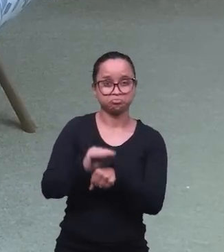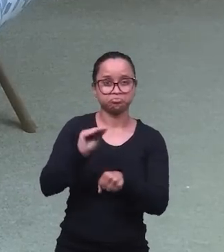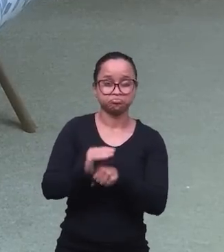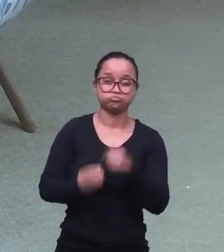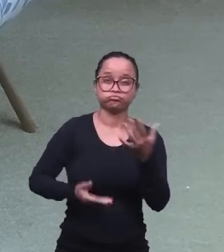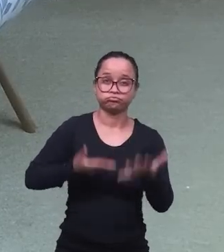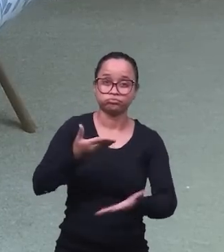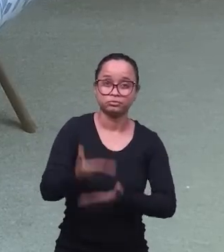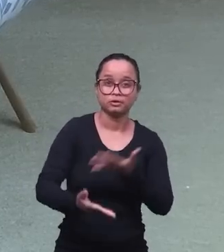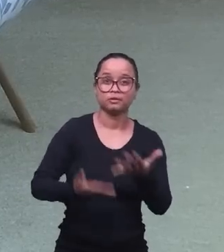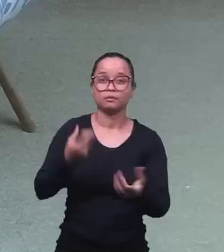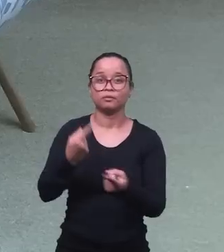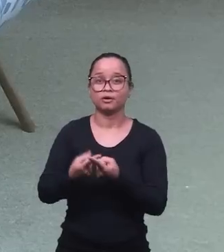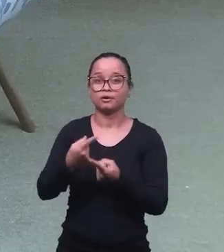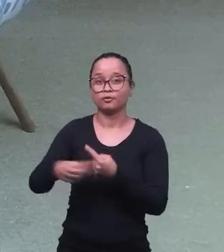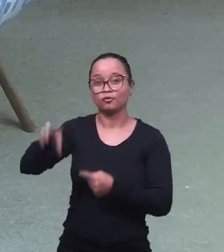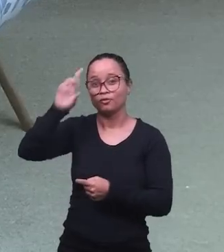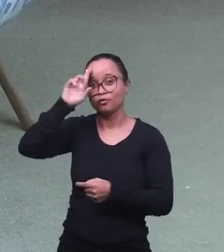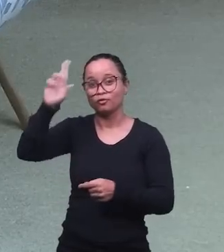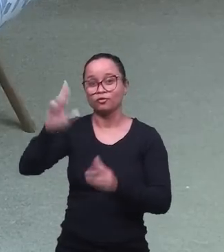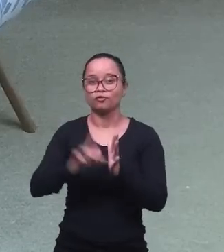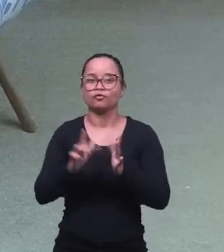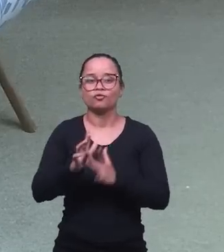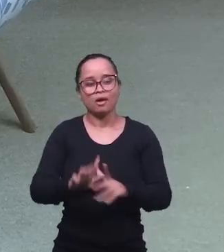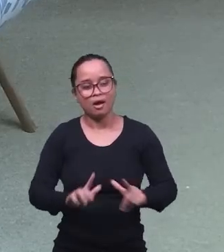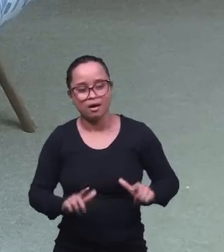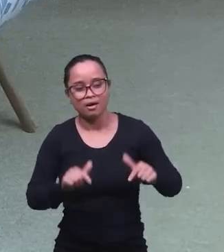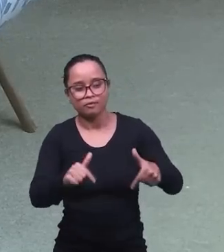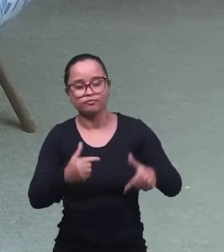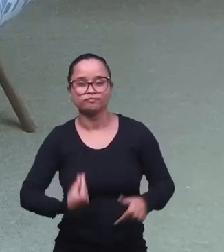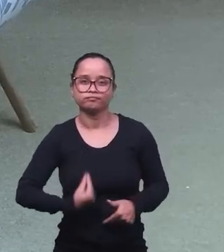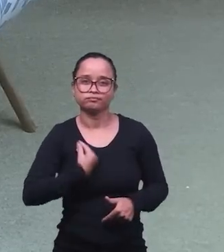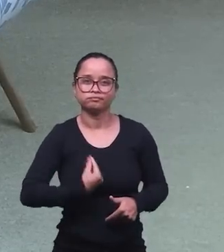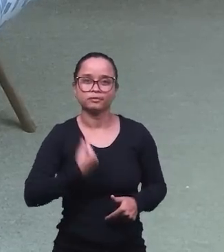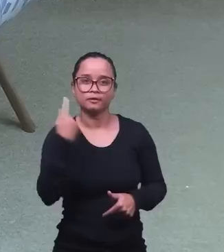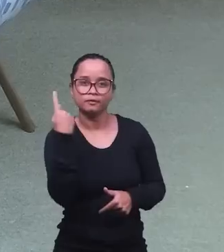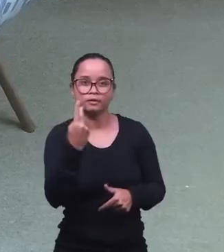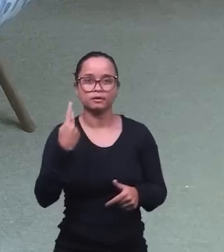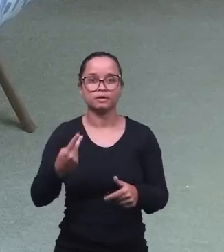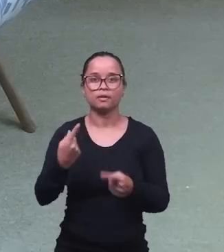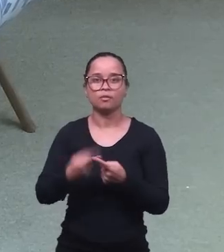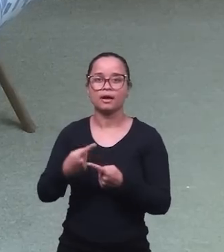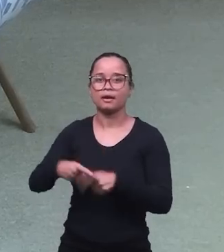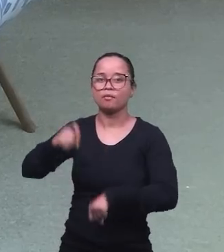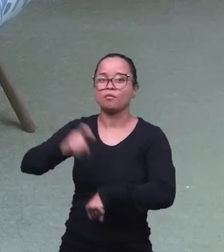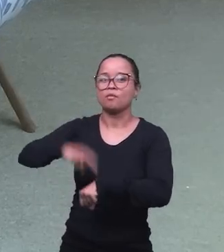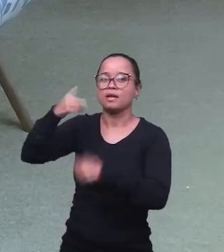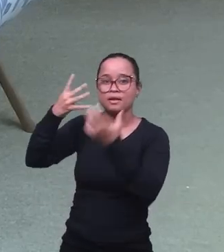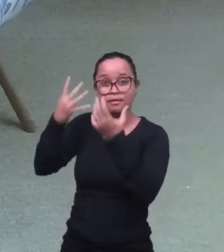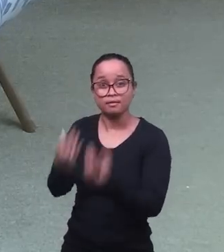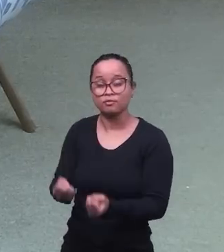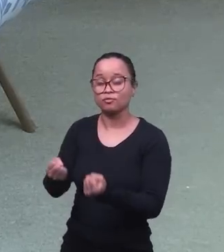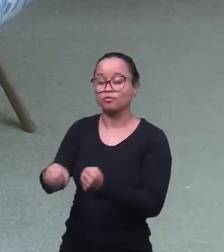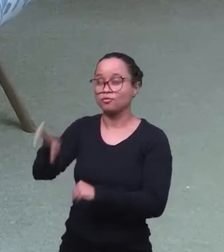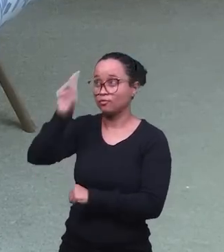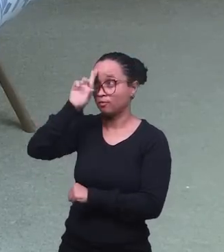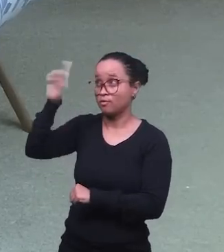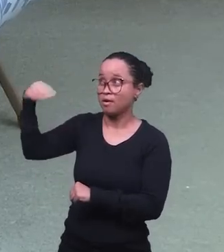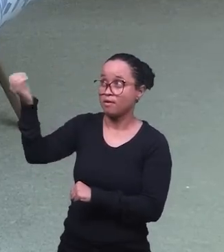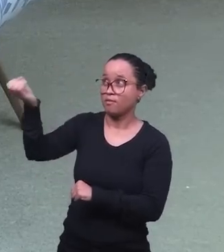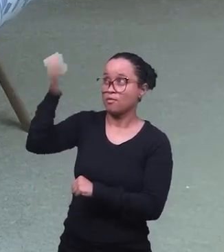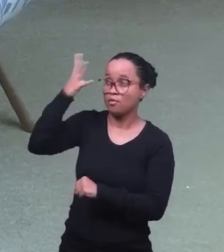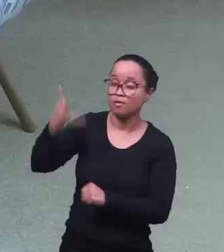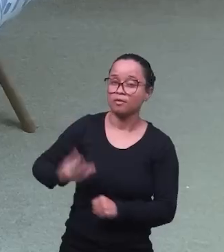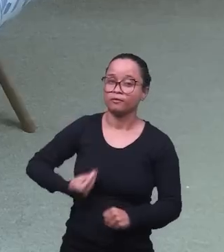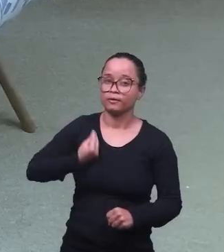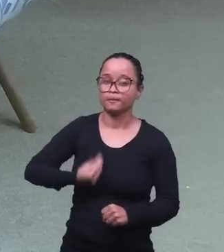zelar por aquilo que o Senhor Jesus fez na vida dele. Um Exato. dia que ele aceitou o Senhor, que o Senhor se revelou ao seu